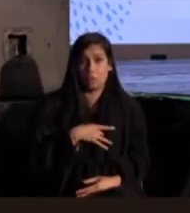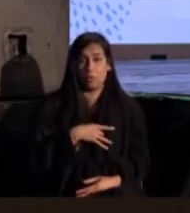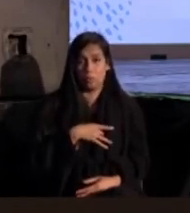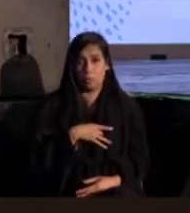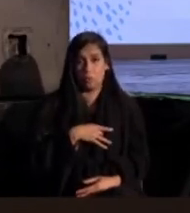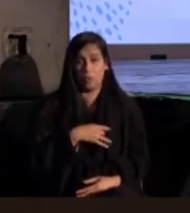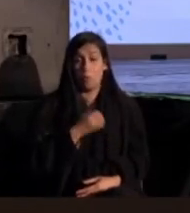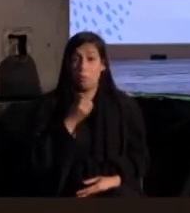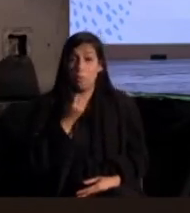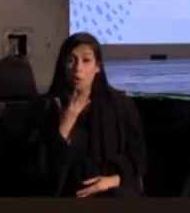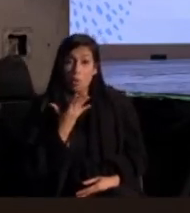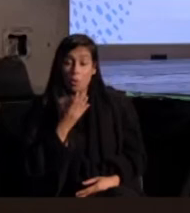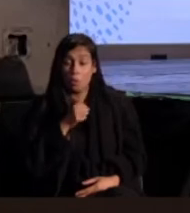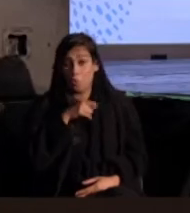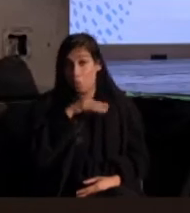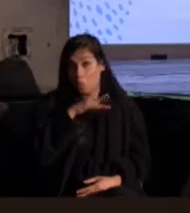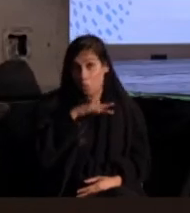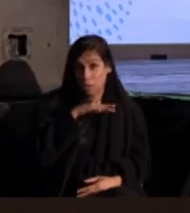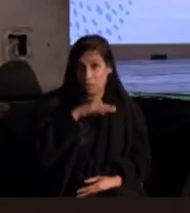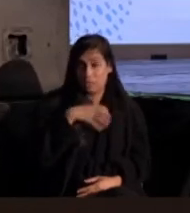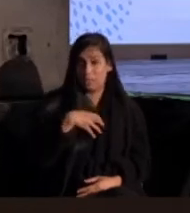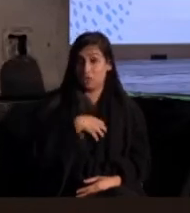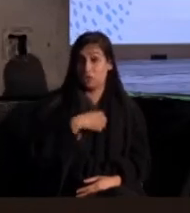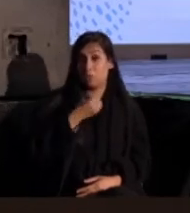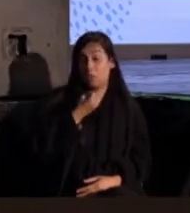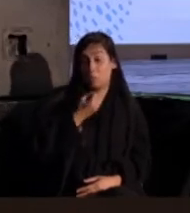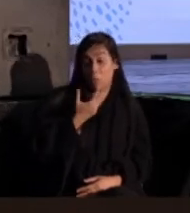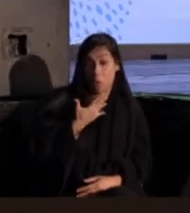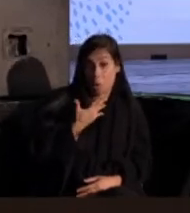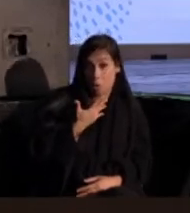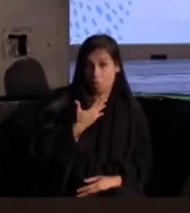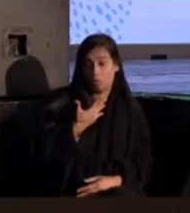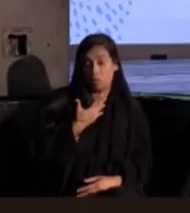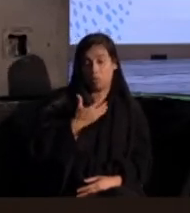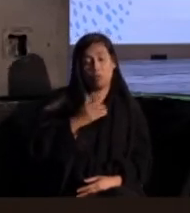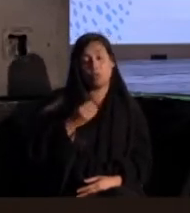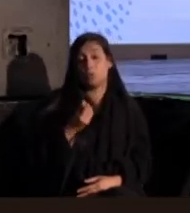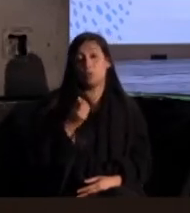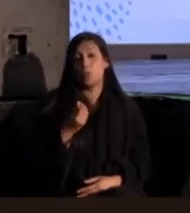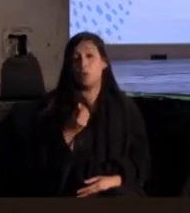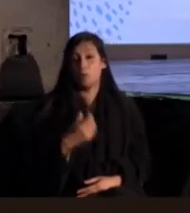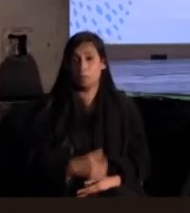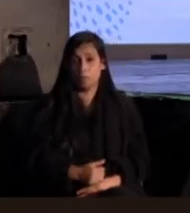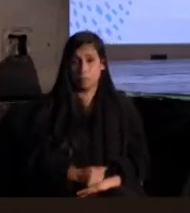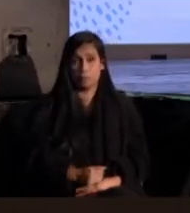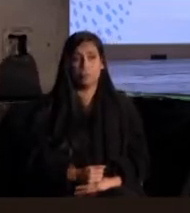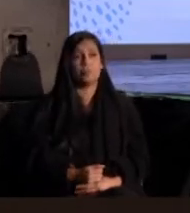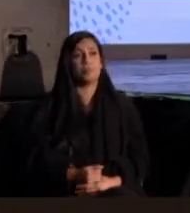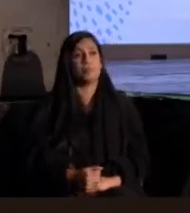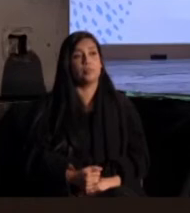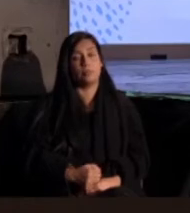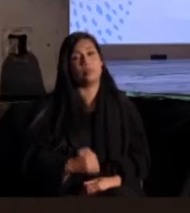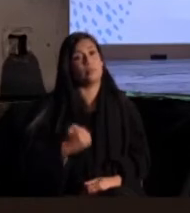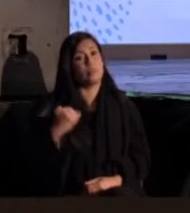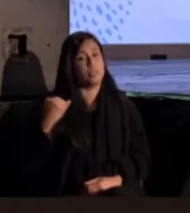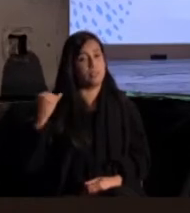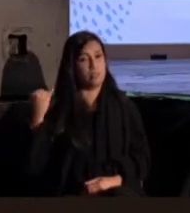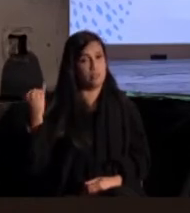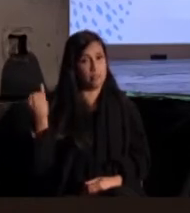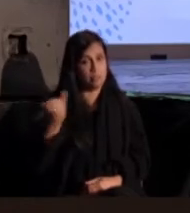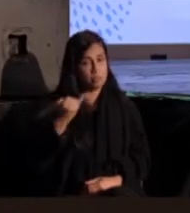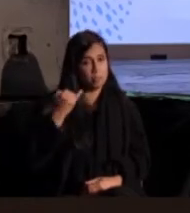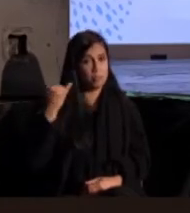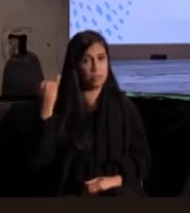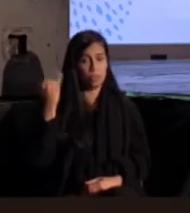Isso está muito doce? É necessário a gente poder nomear. Isso significa, é necessário que a gente possa